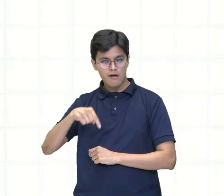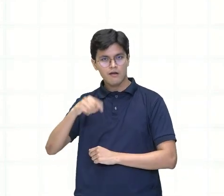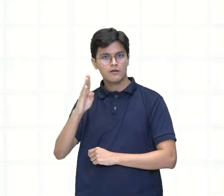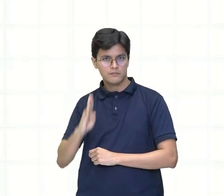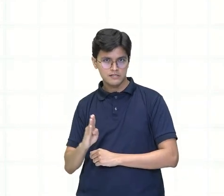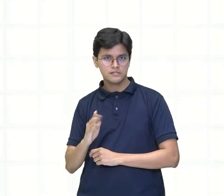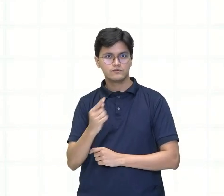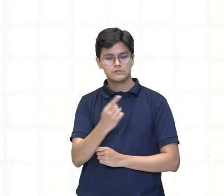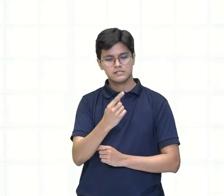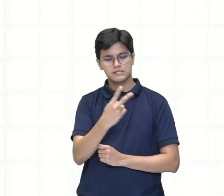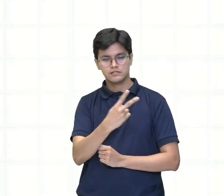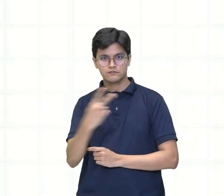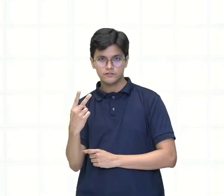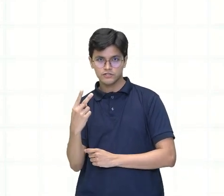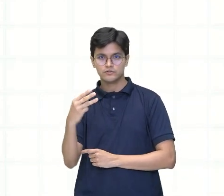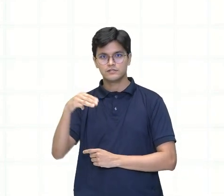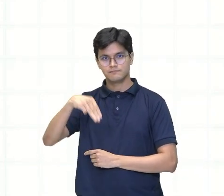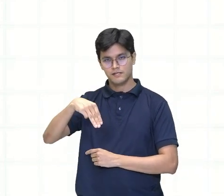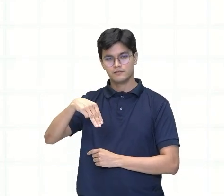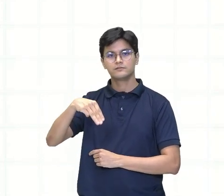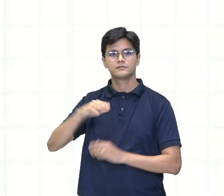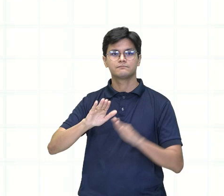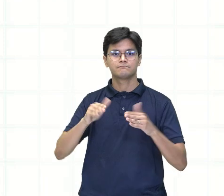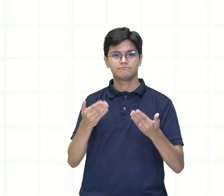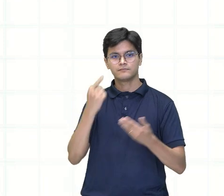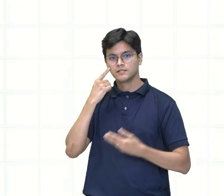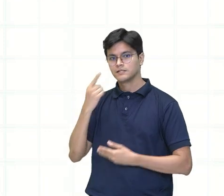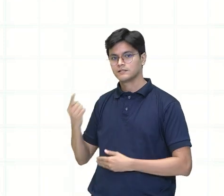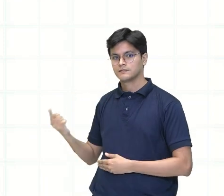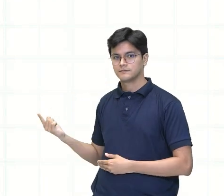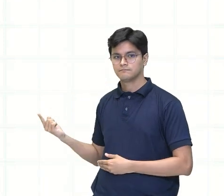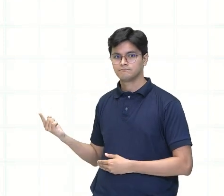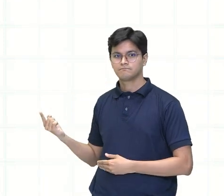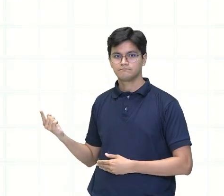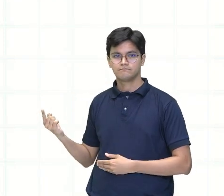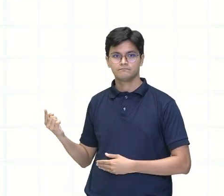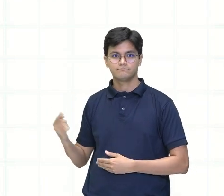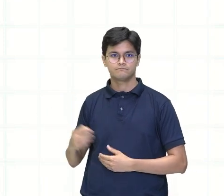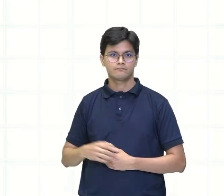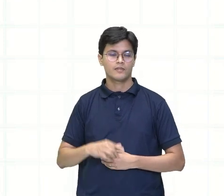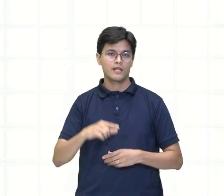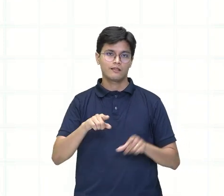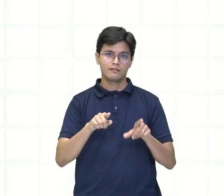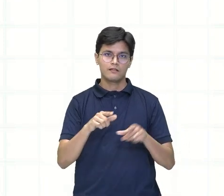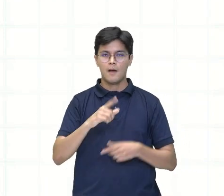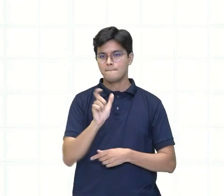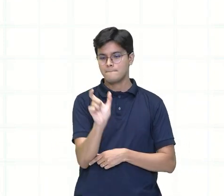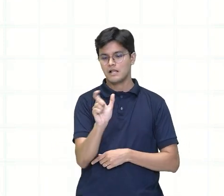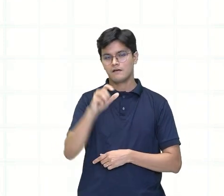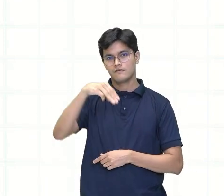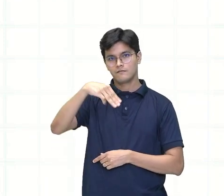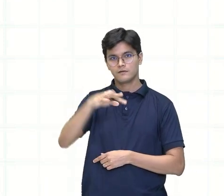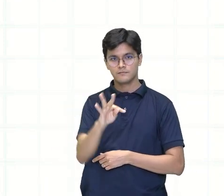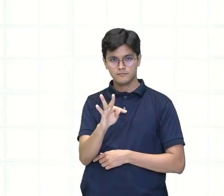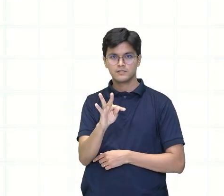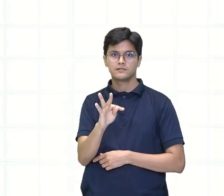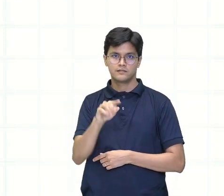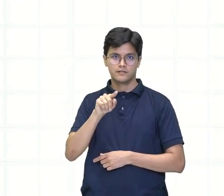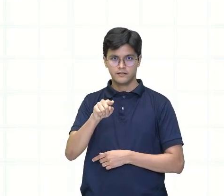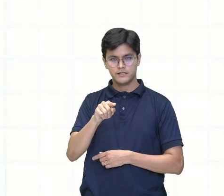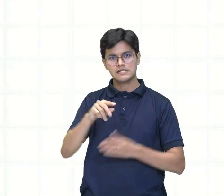caiu. Então, over cliff on Mount Wilson, né? Abreviação para Mount, monte ou